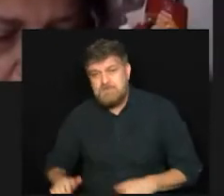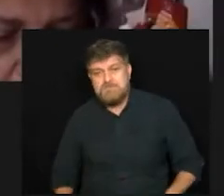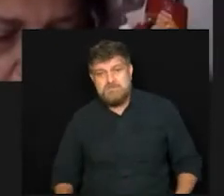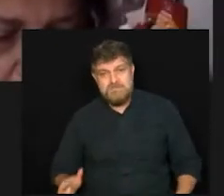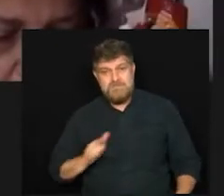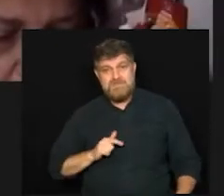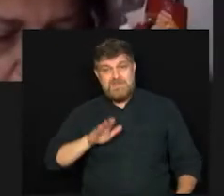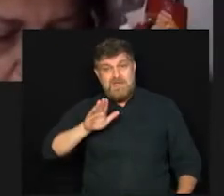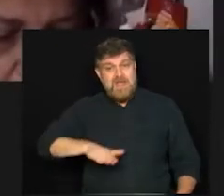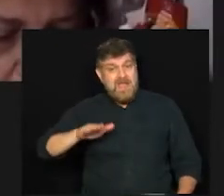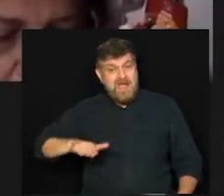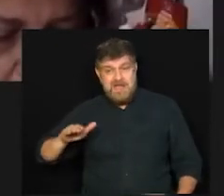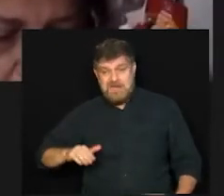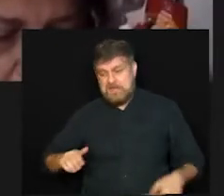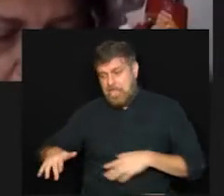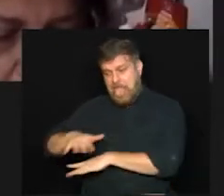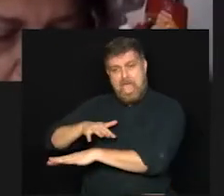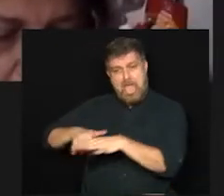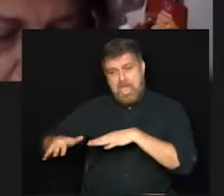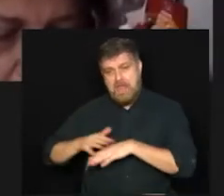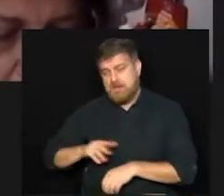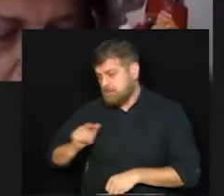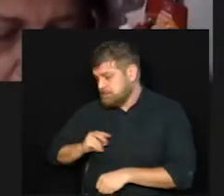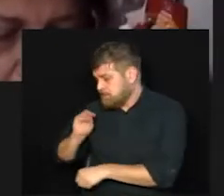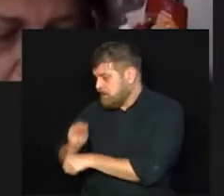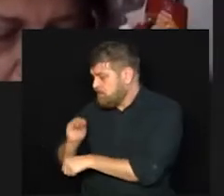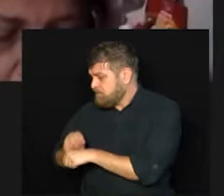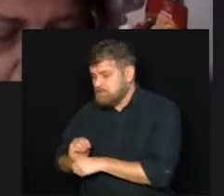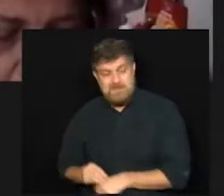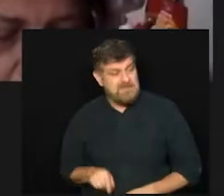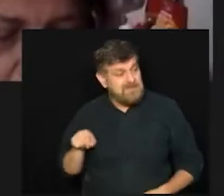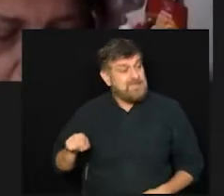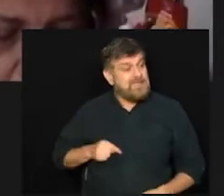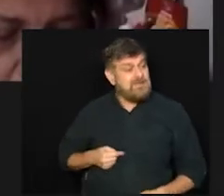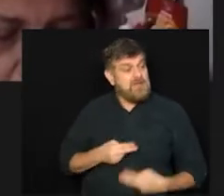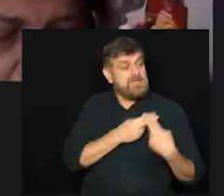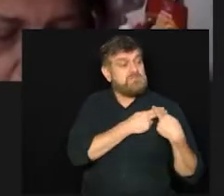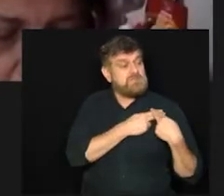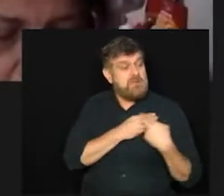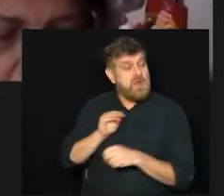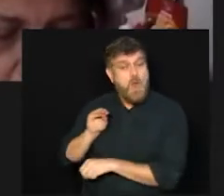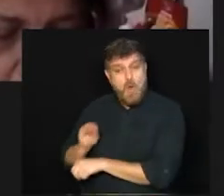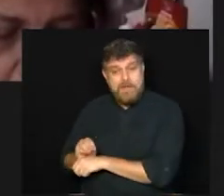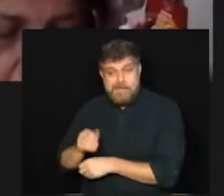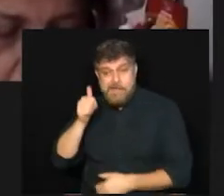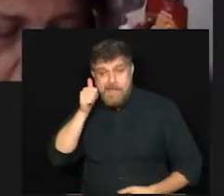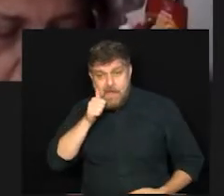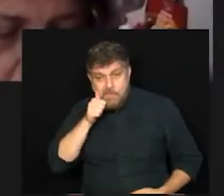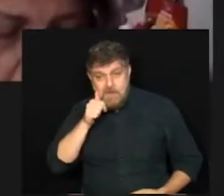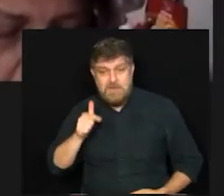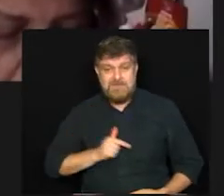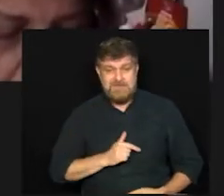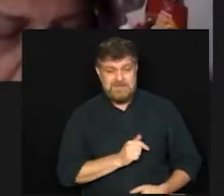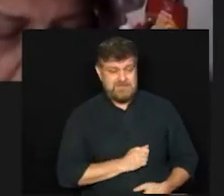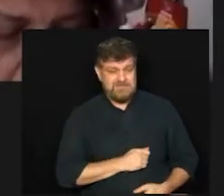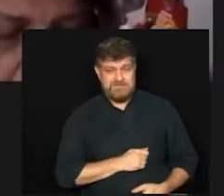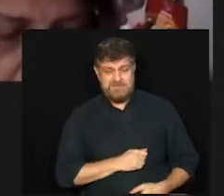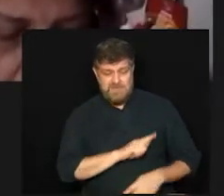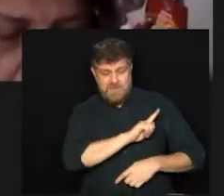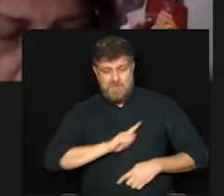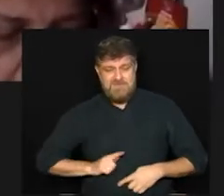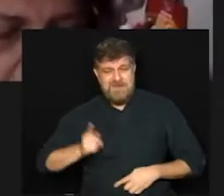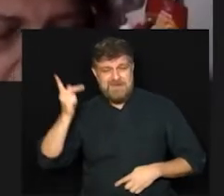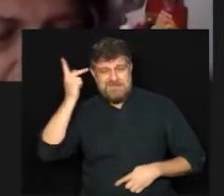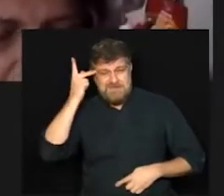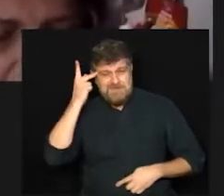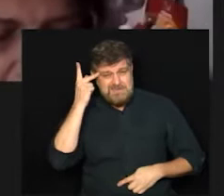com as crianças dentro de casa, tendo que pagar gente para cuidar, e não tem uma resposta do Estado